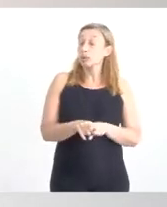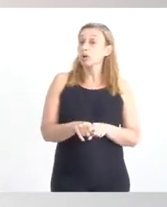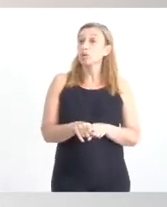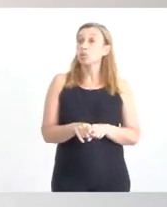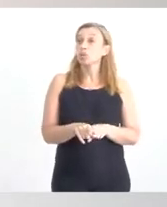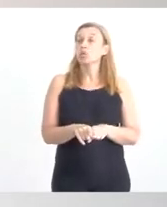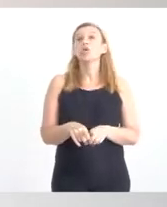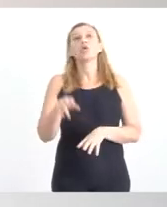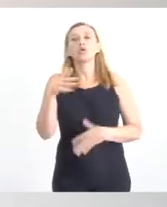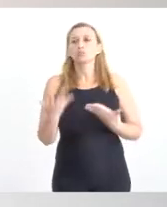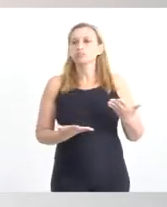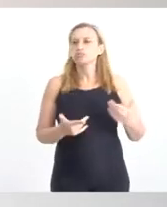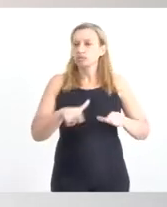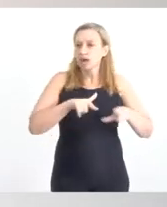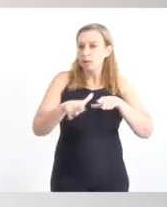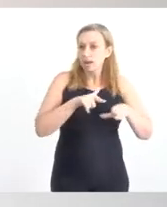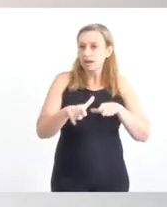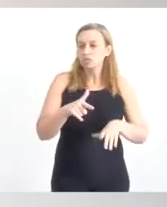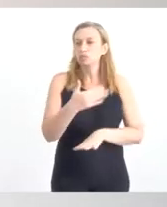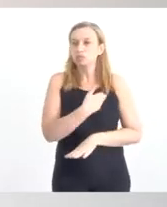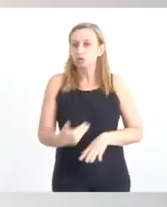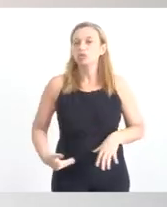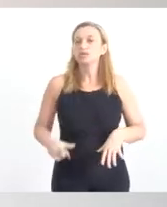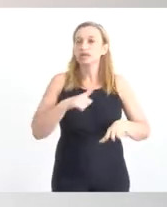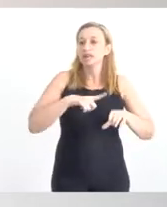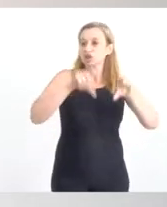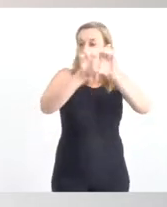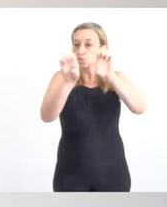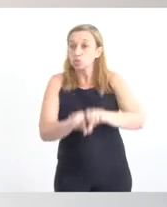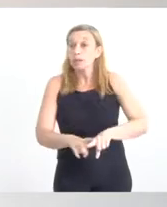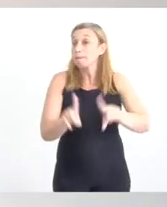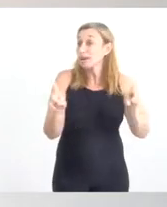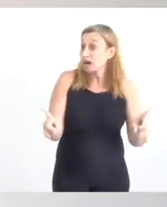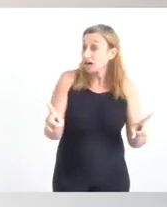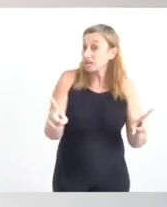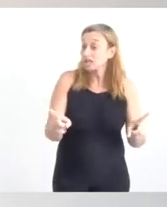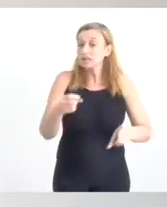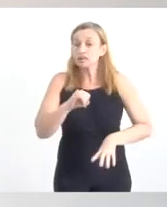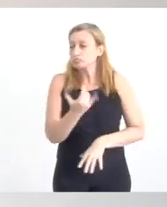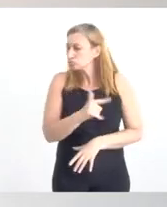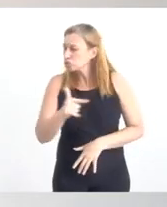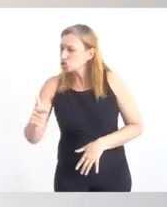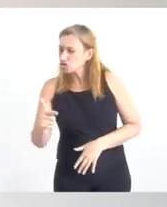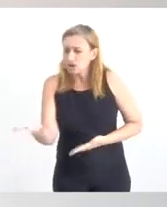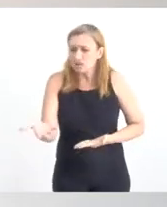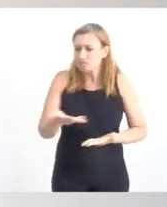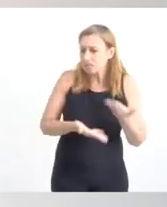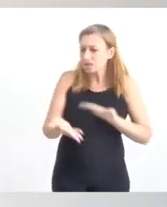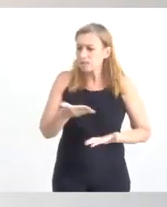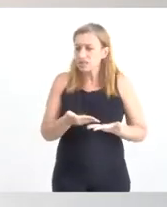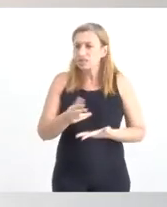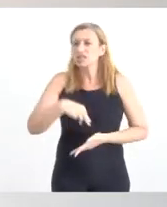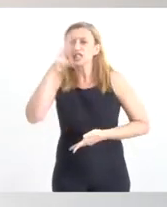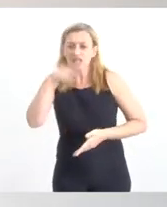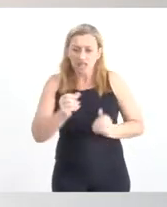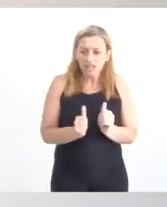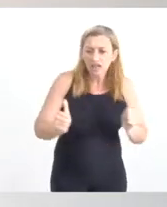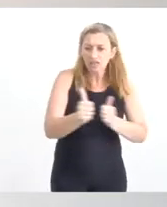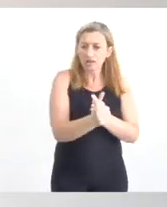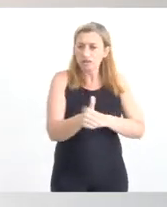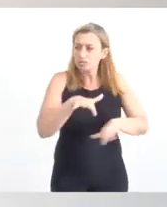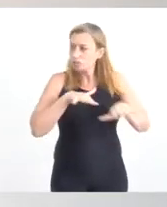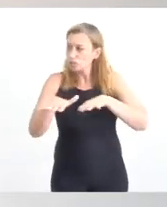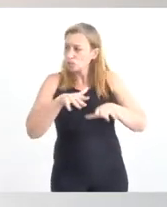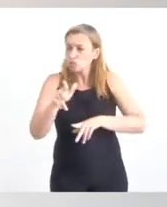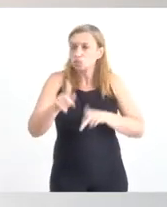o serviço público tem essa estrutura Mas se não tiver a participação de quem está na linha de frente do